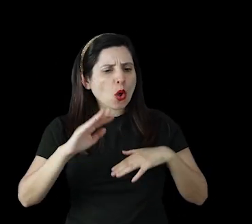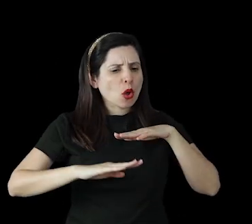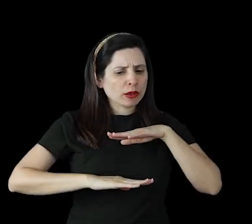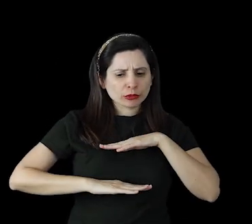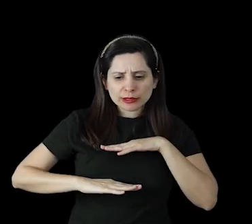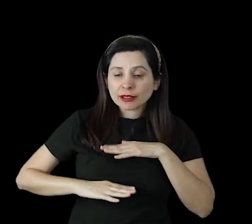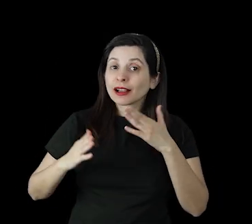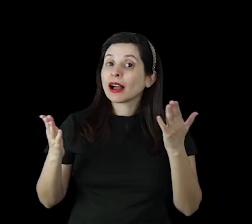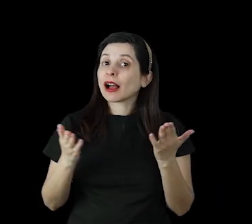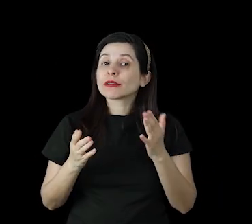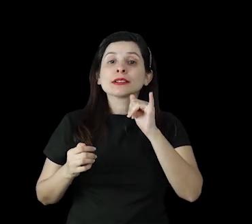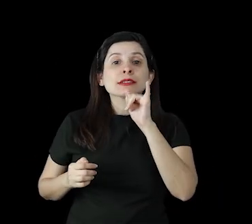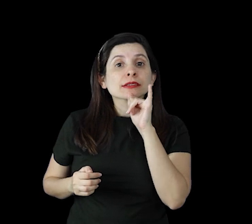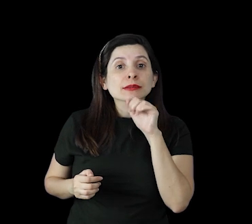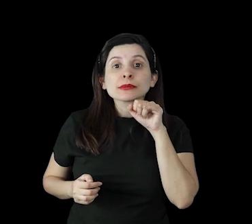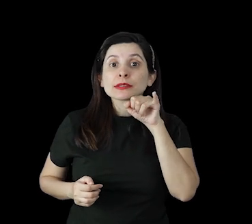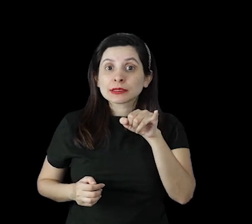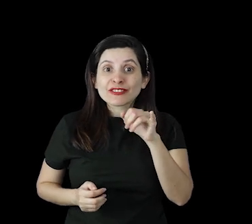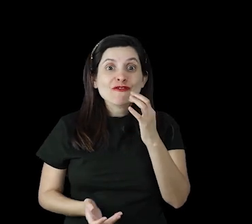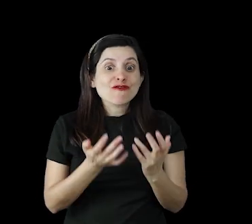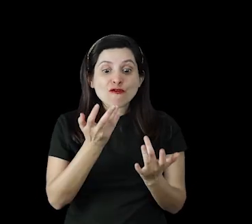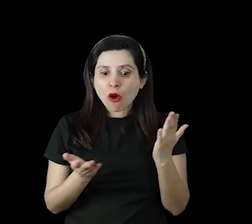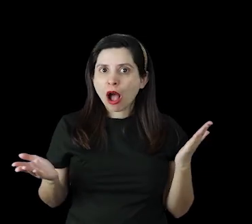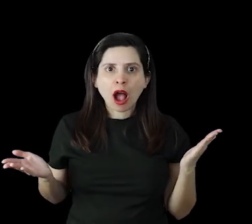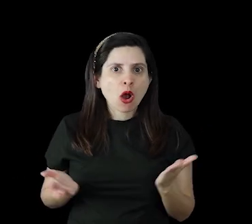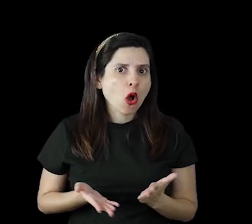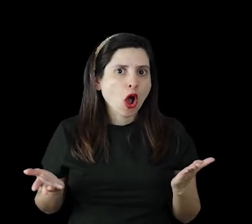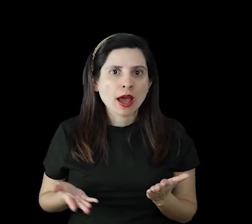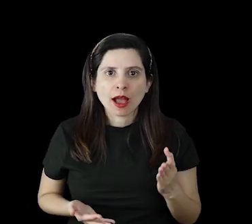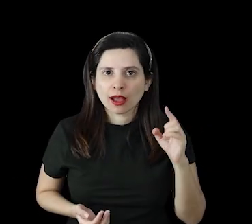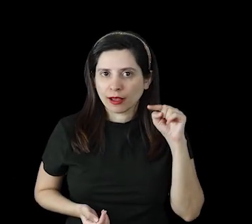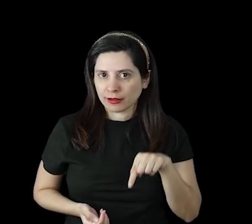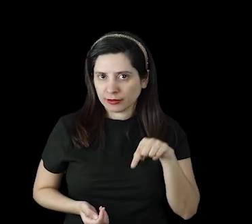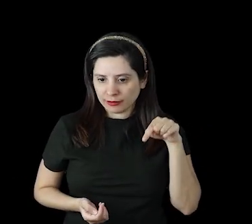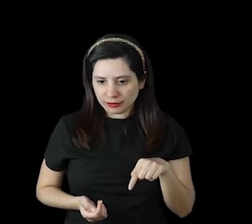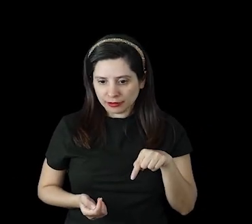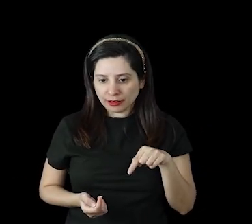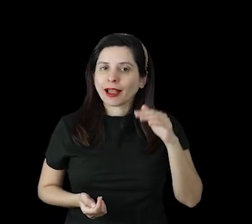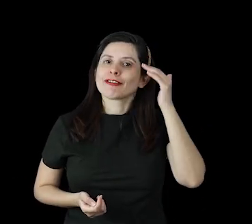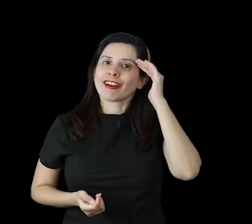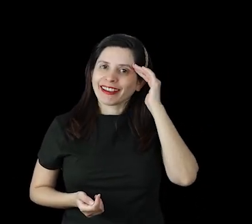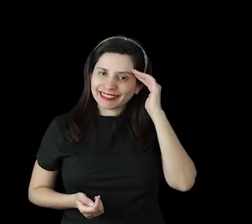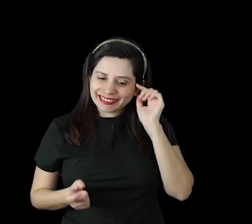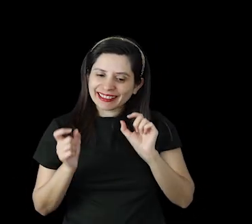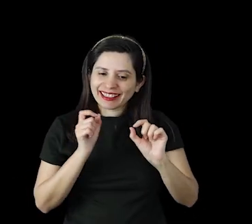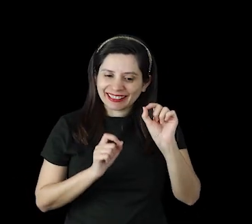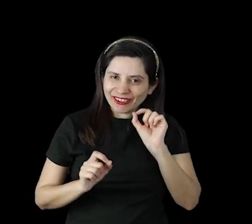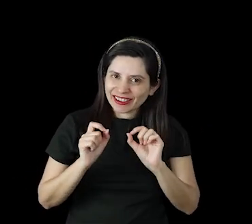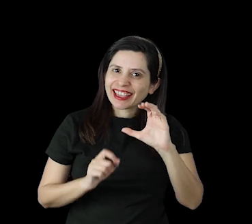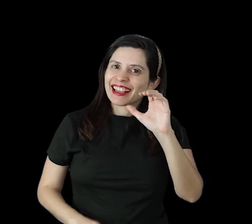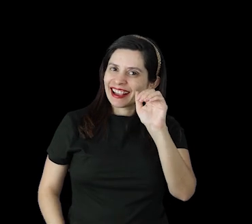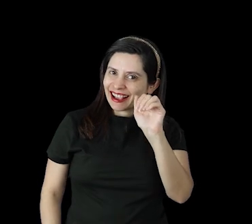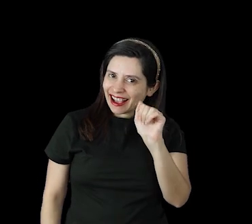situações. Agora, por exemplo, se começa a pegar fogo agora aqui, aí a gente vai entender o caráter das pessoas,